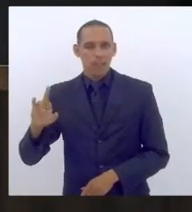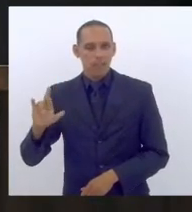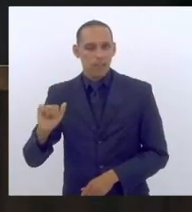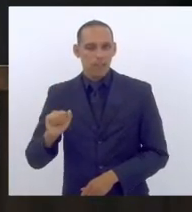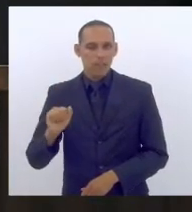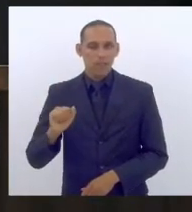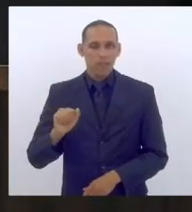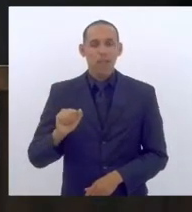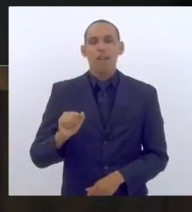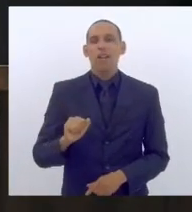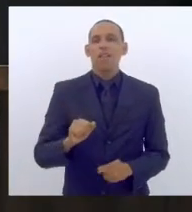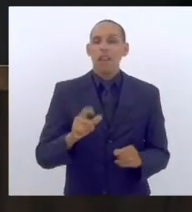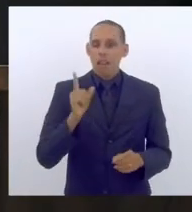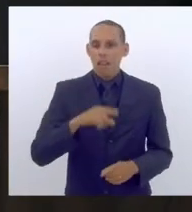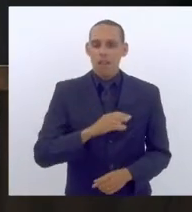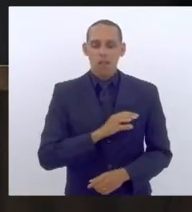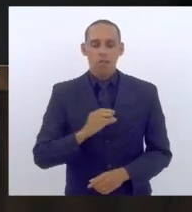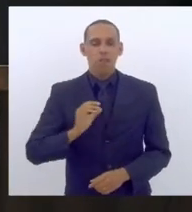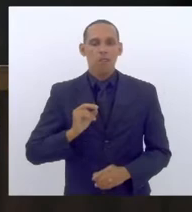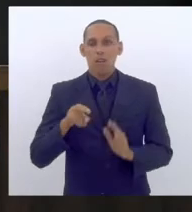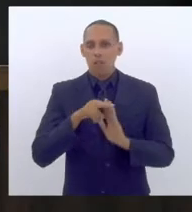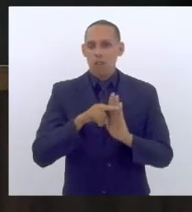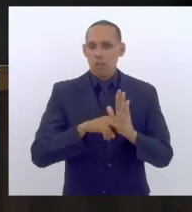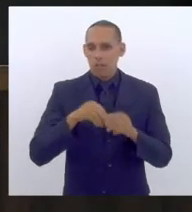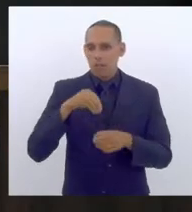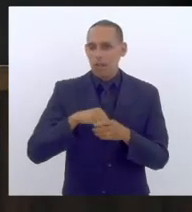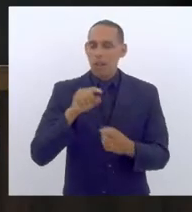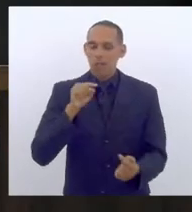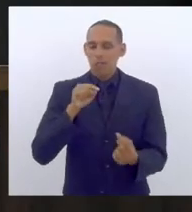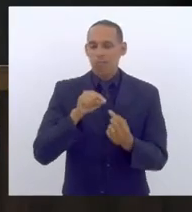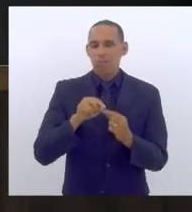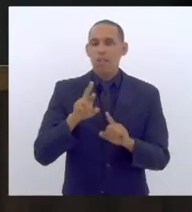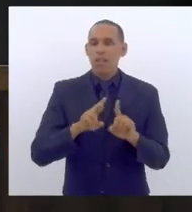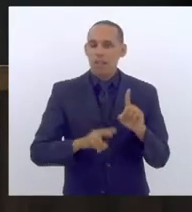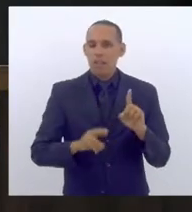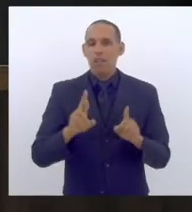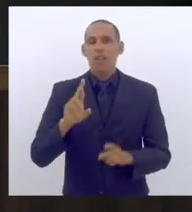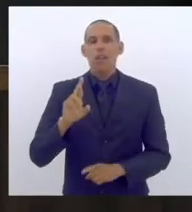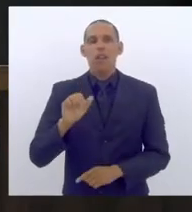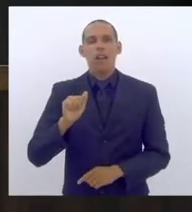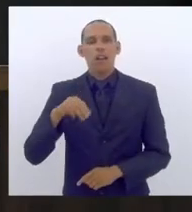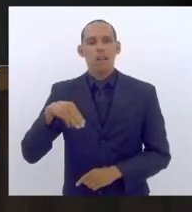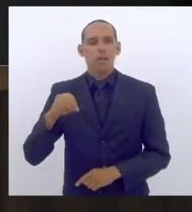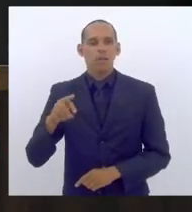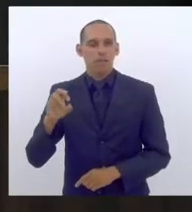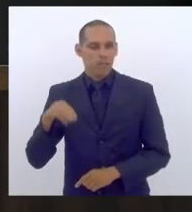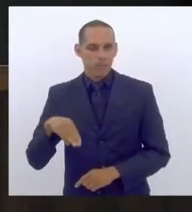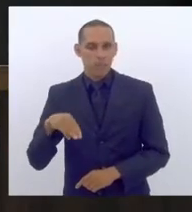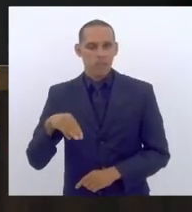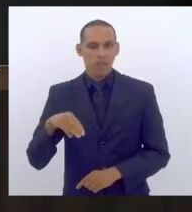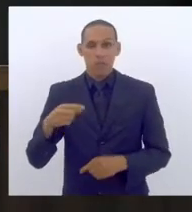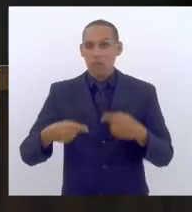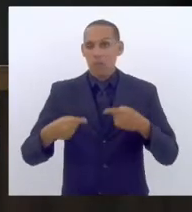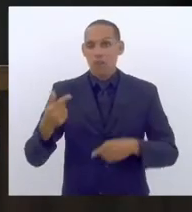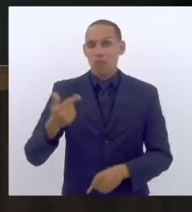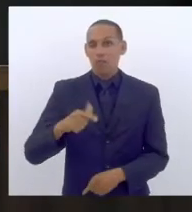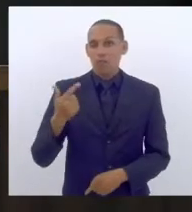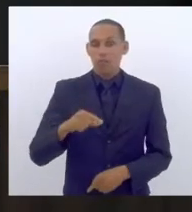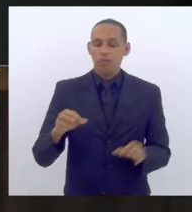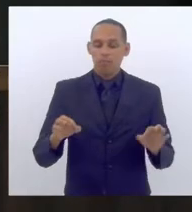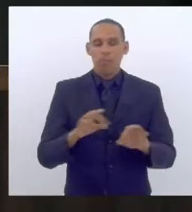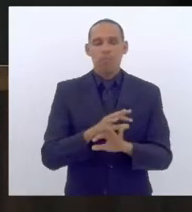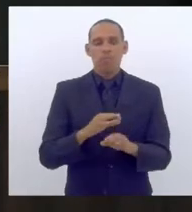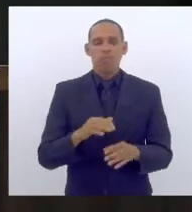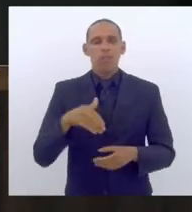parecida comissão de normas internas de proposições externa favorável relator Deputado Rodrigo Amorim em discussão não havendo que Queira discutir